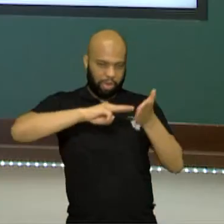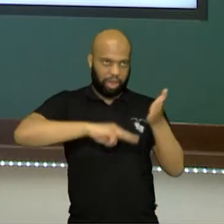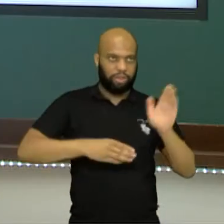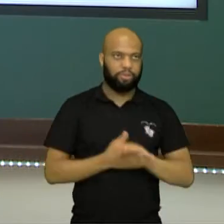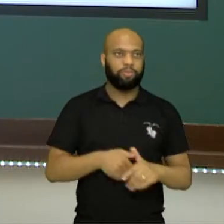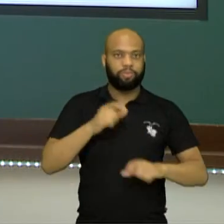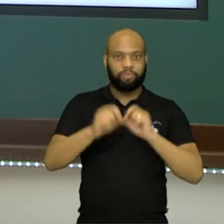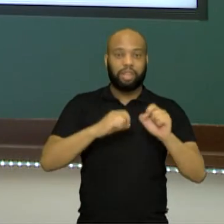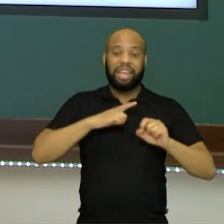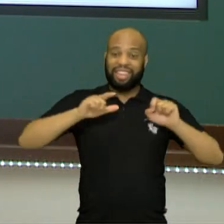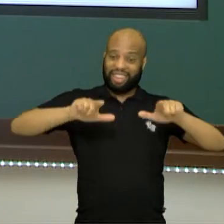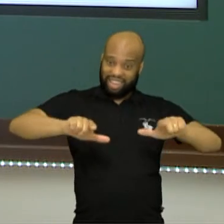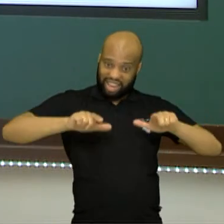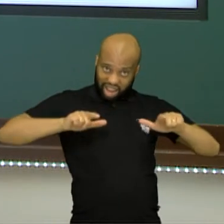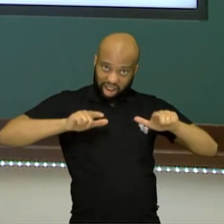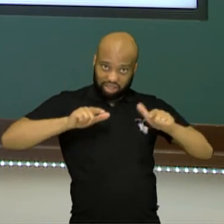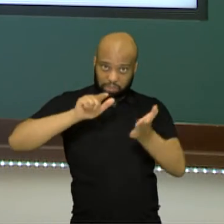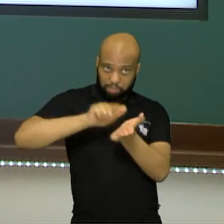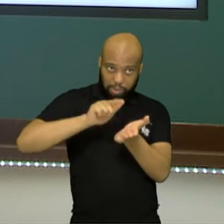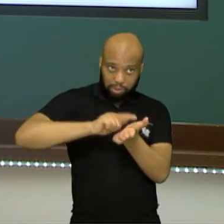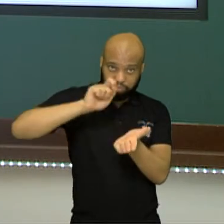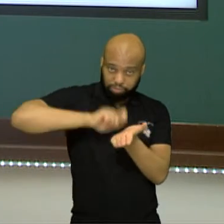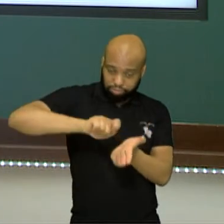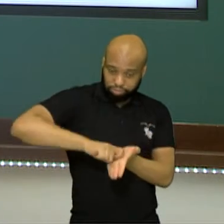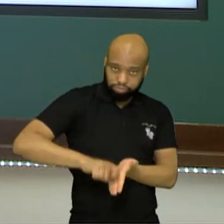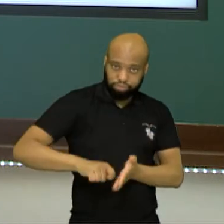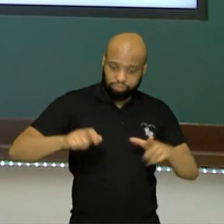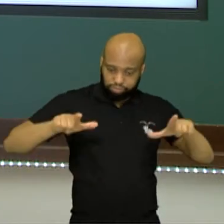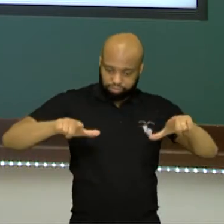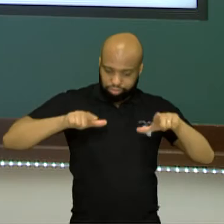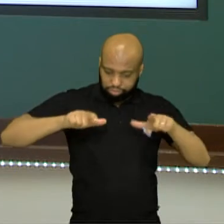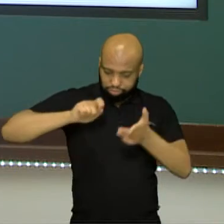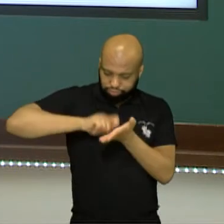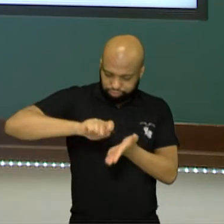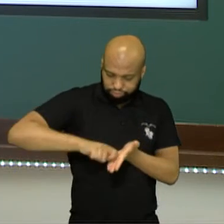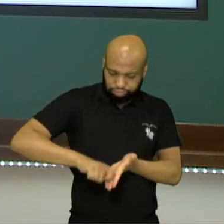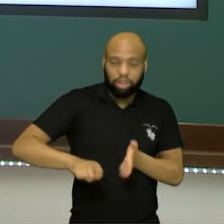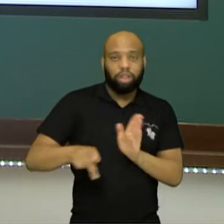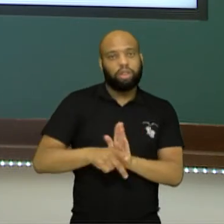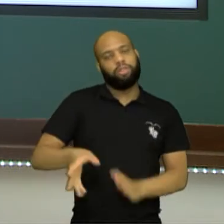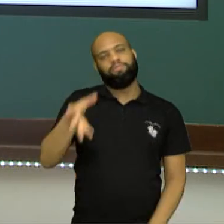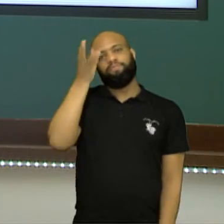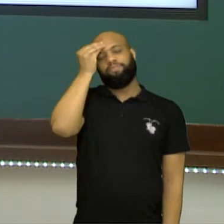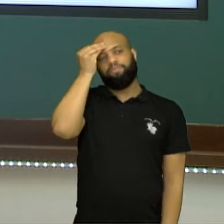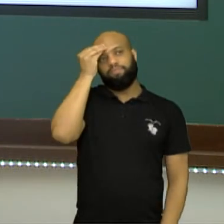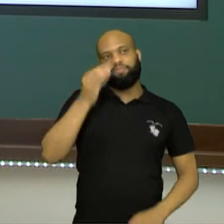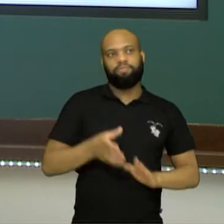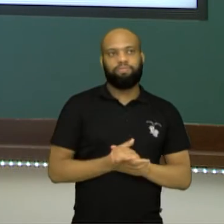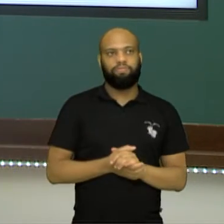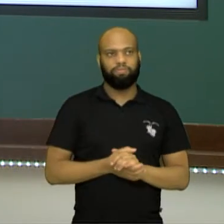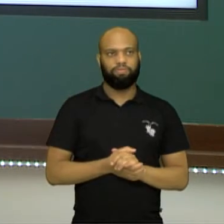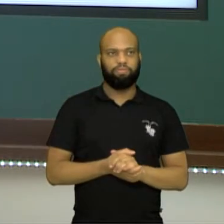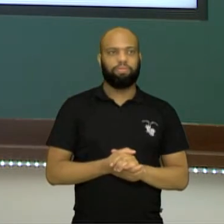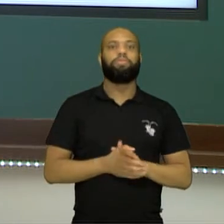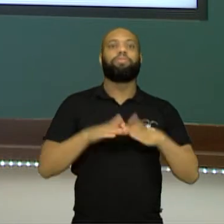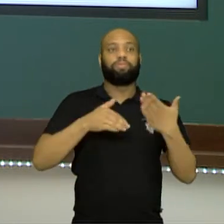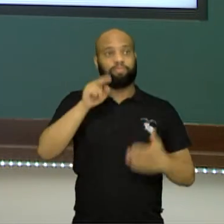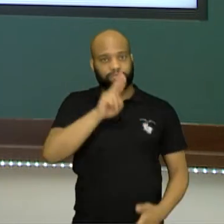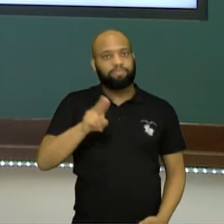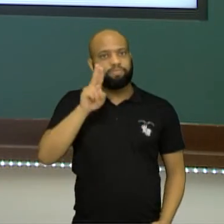chamados flashcards. A ideia de cartões de memória mesmo para você. São